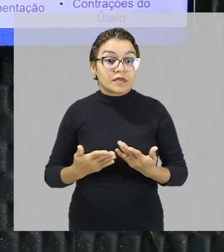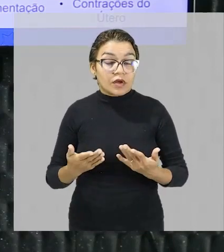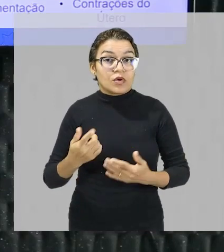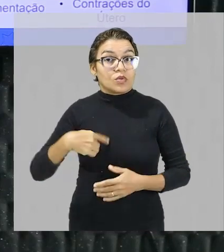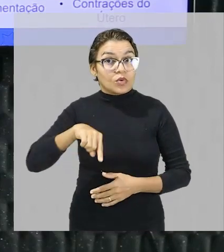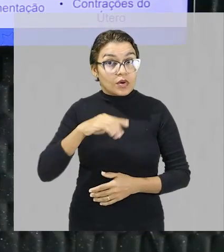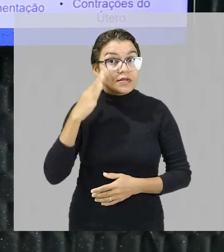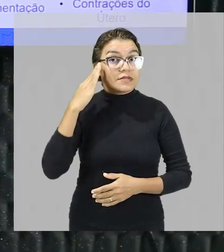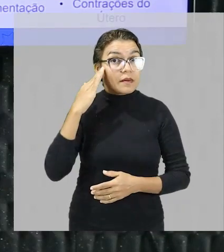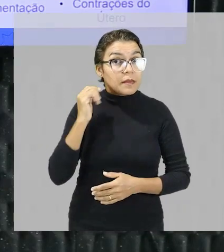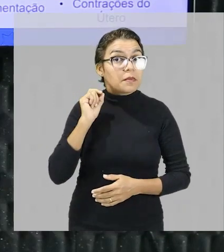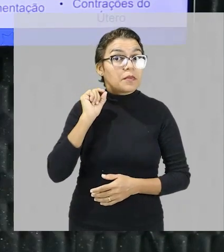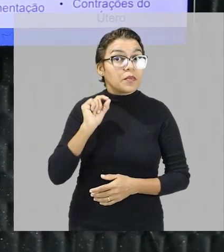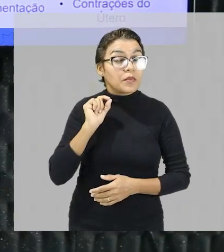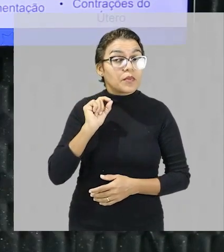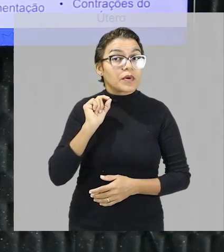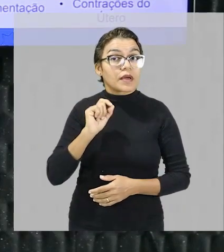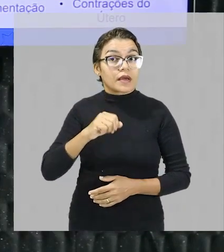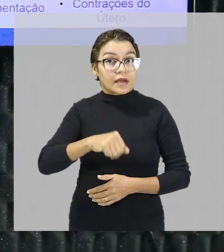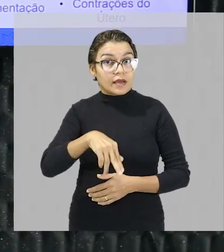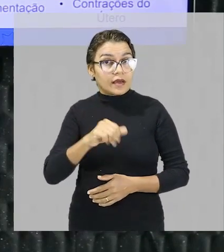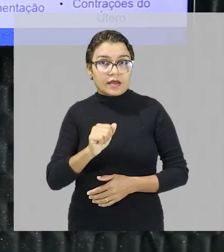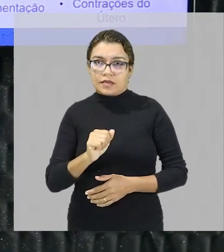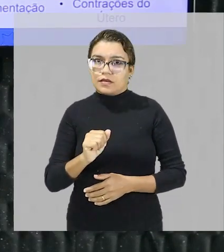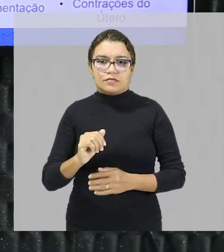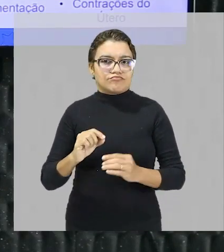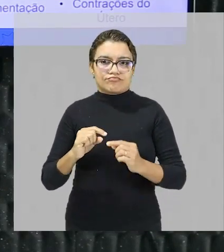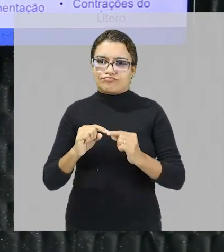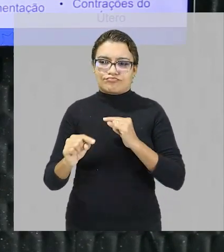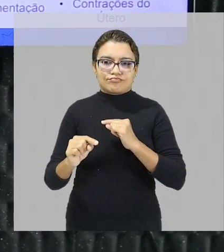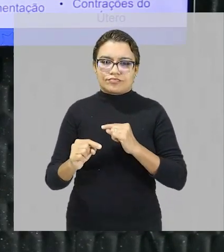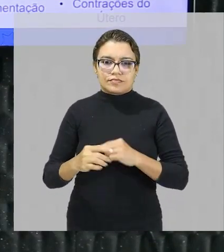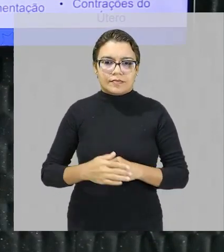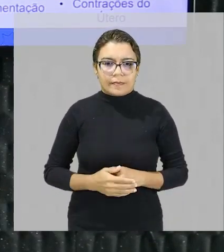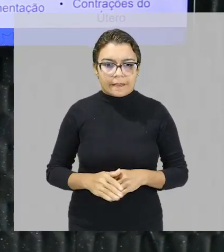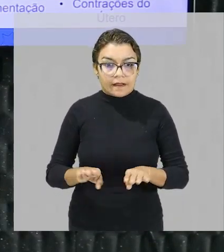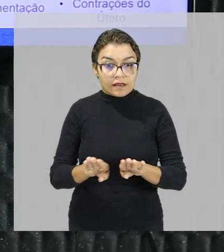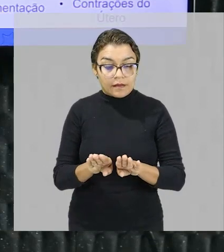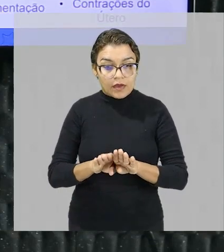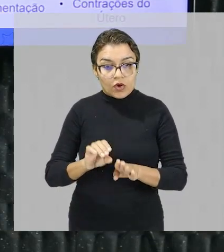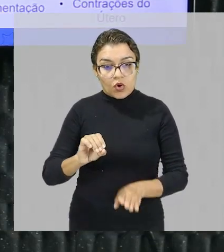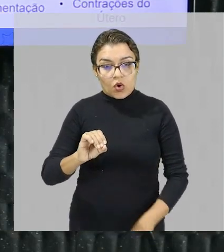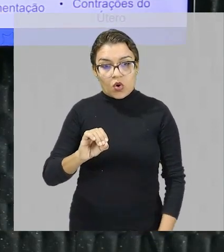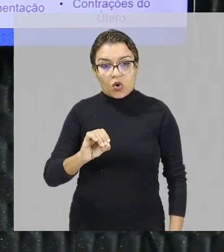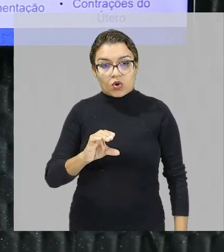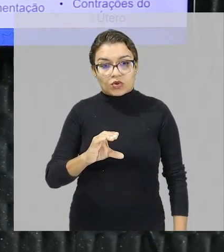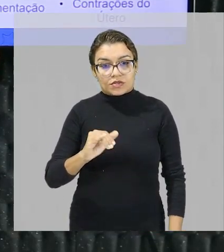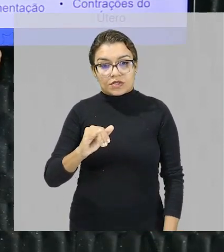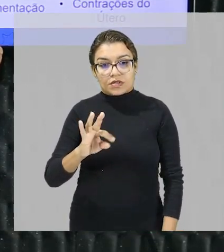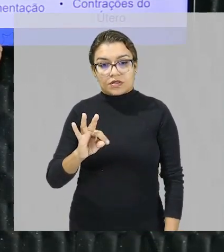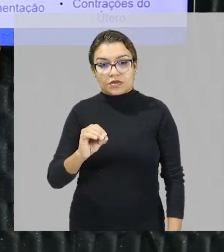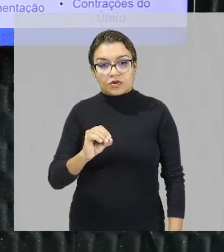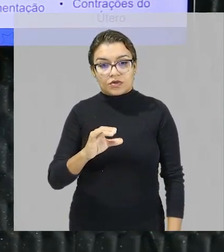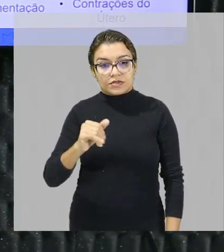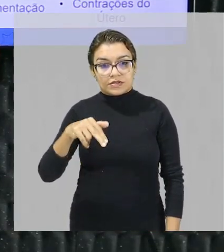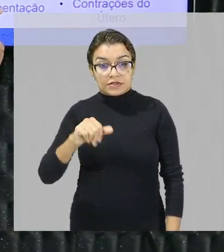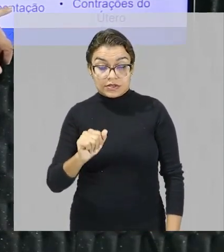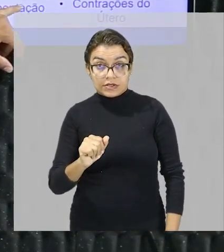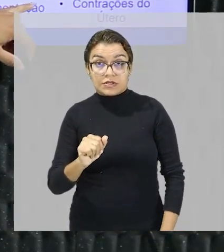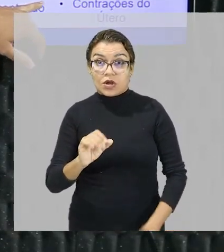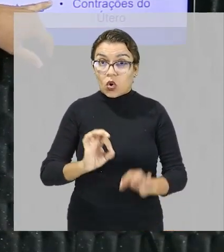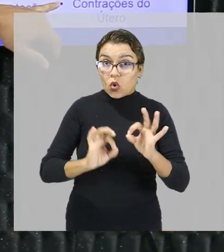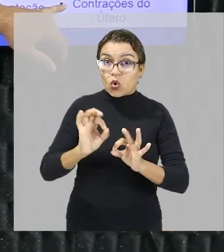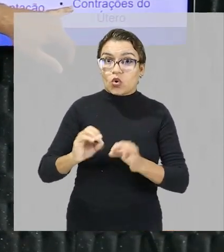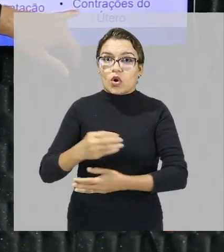já sabemos também que Ana Cristina não é. Uma outra coisa, ó, a ocitocina, além de controlar a amamentação, que eu me esqueci até de mencionar